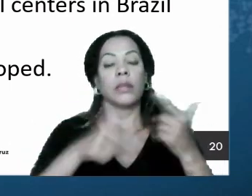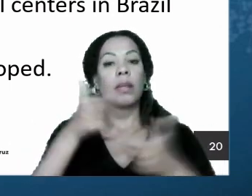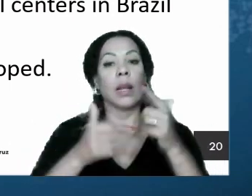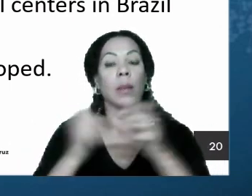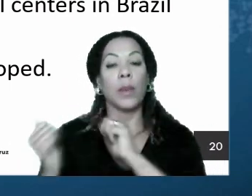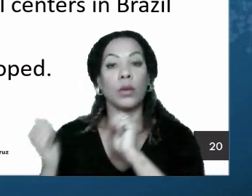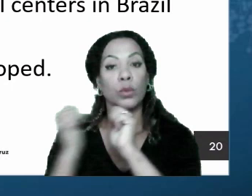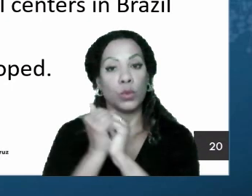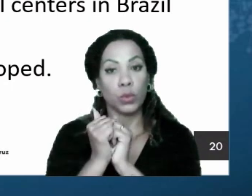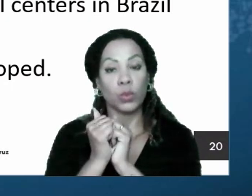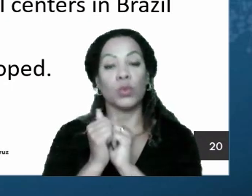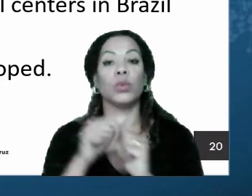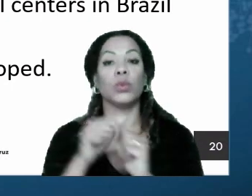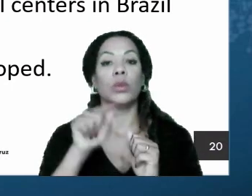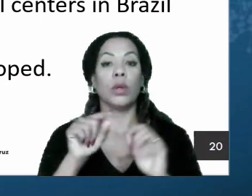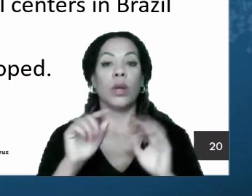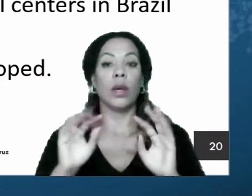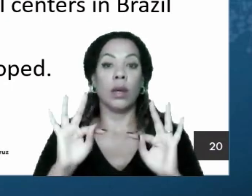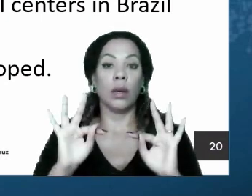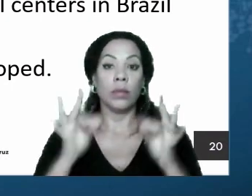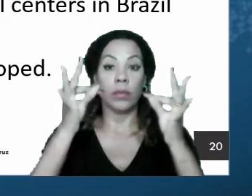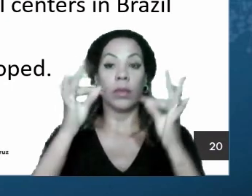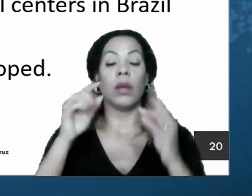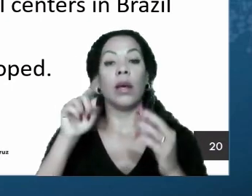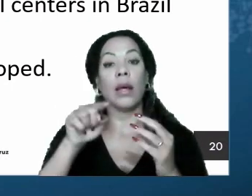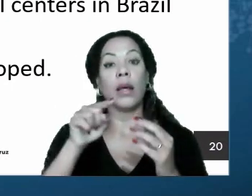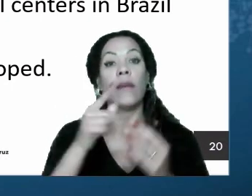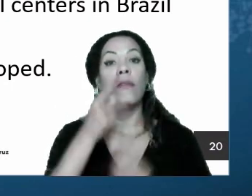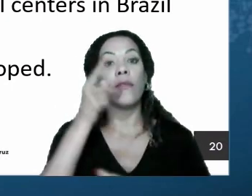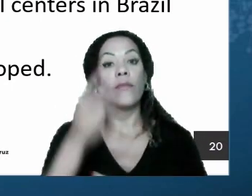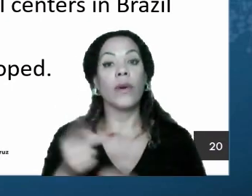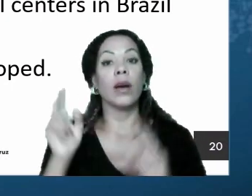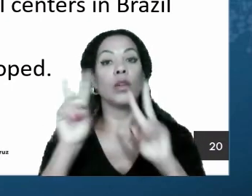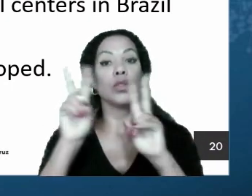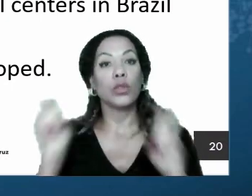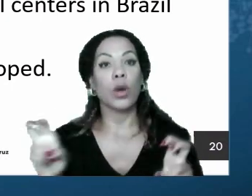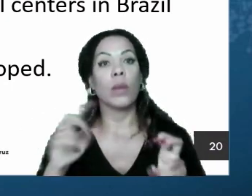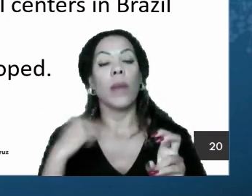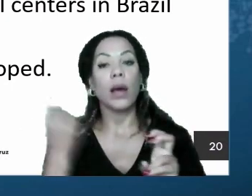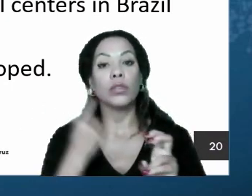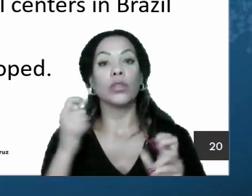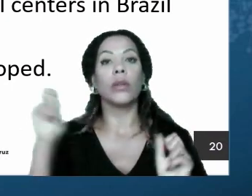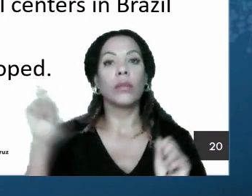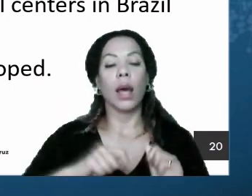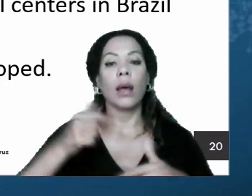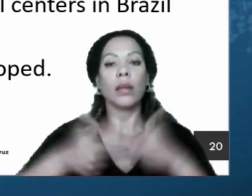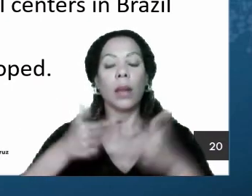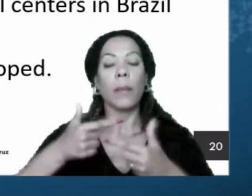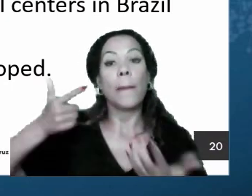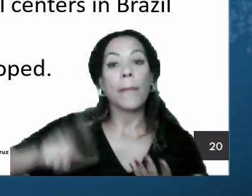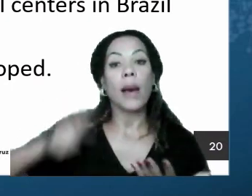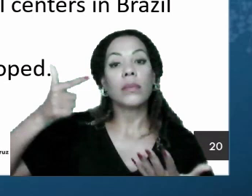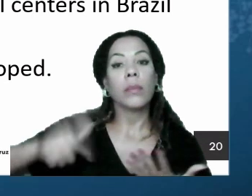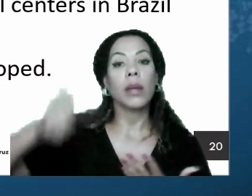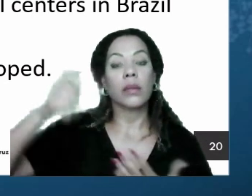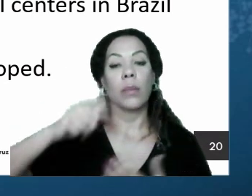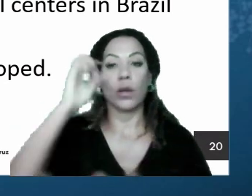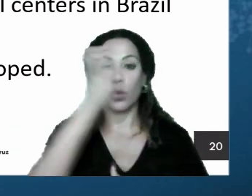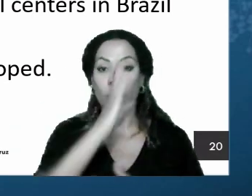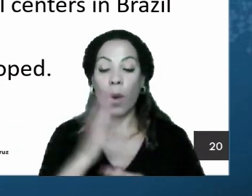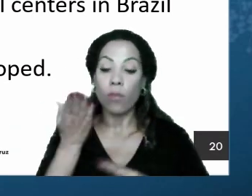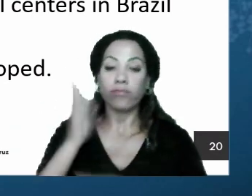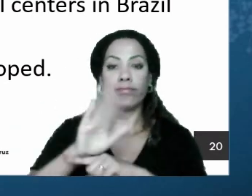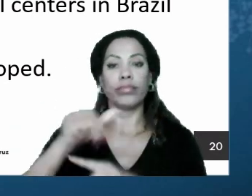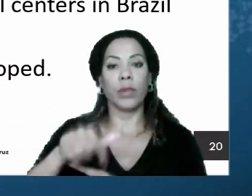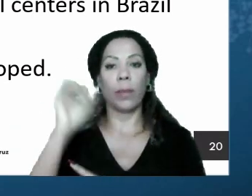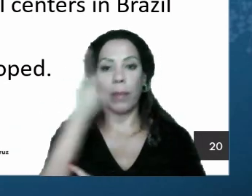conjunto. A transferência de tecnologia nos diz que poderemos trabalhar cada vez mais no Brasil, em benefício do Brasil e da